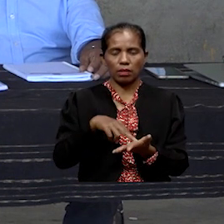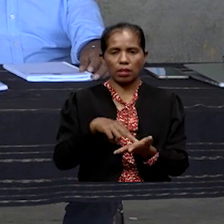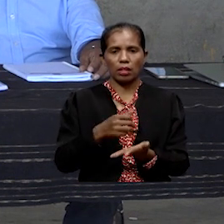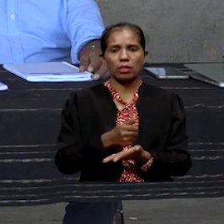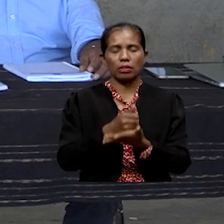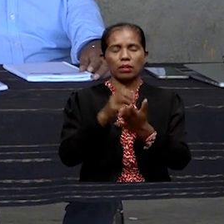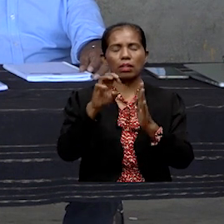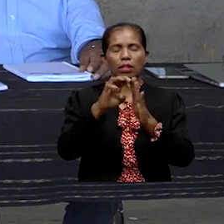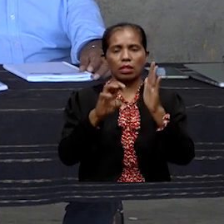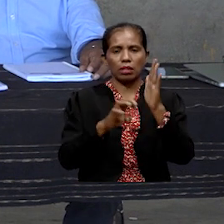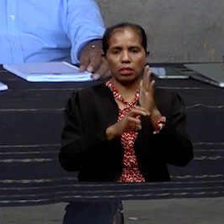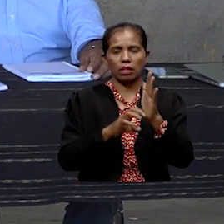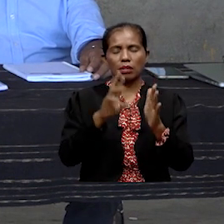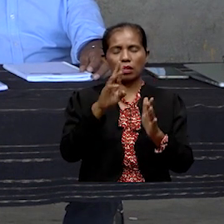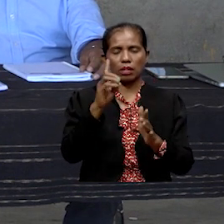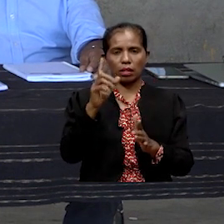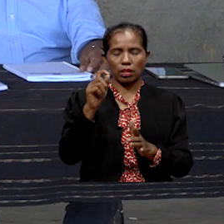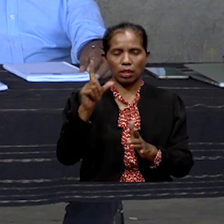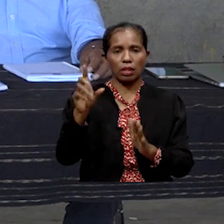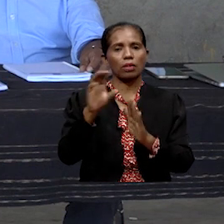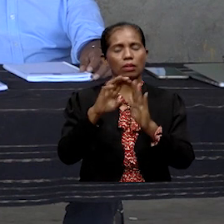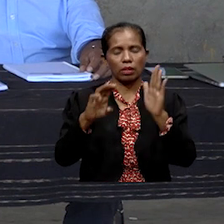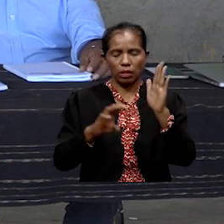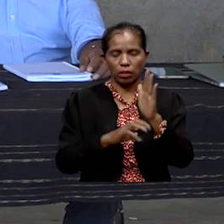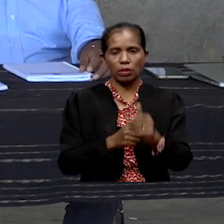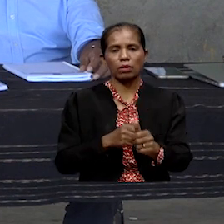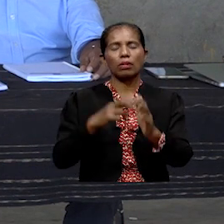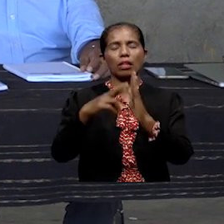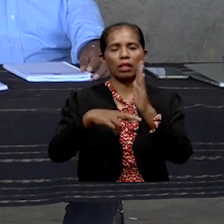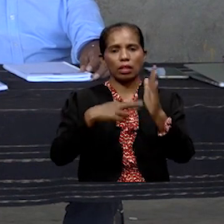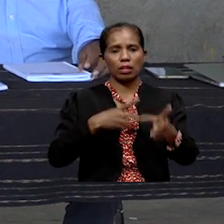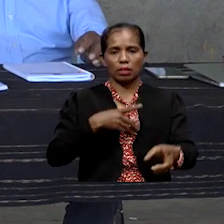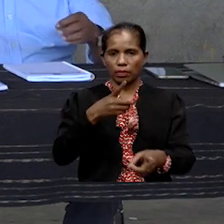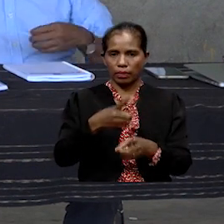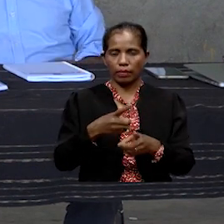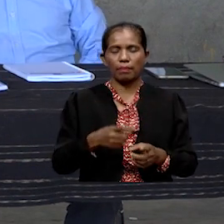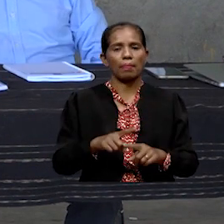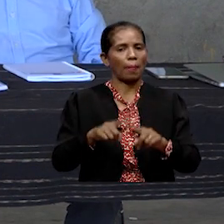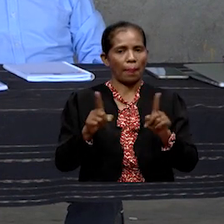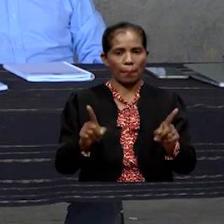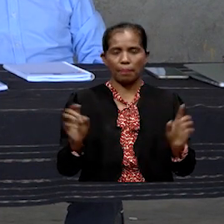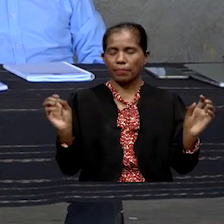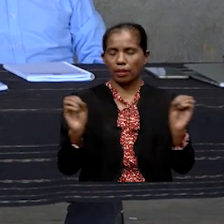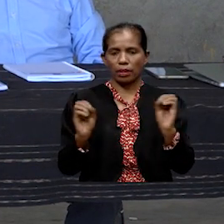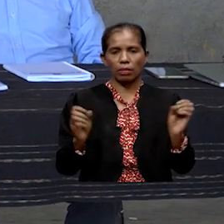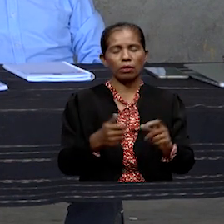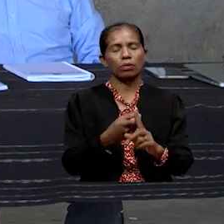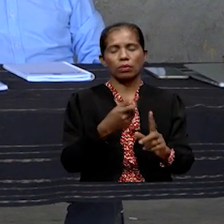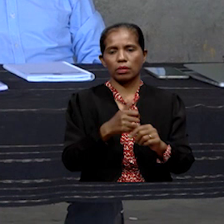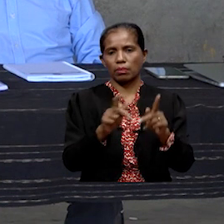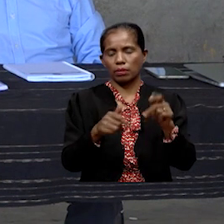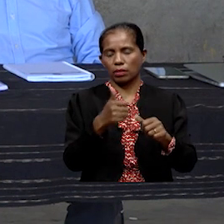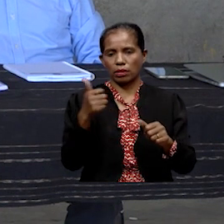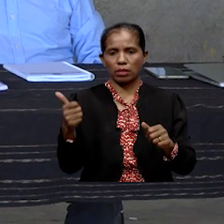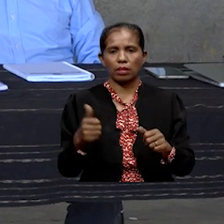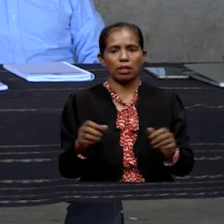Estado de Direito Democrático, defende Constituição, defende regras da democracia. Mas bem, lá onde os people power, lá onde